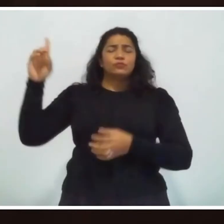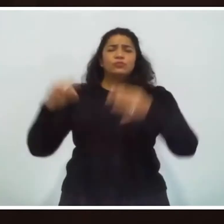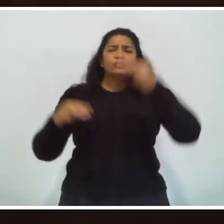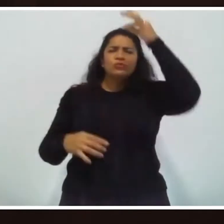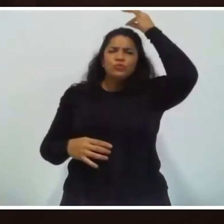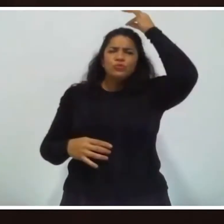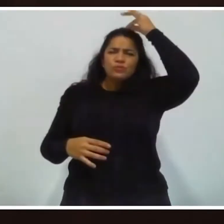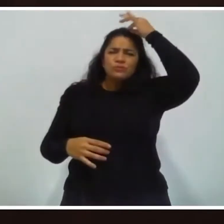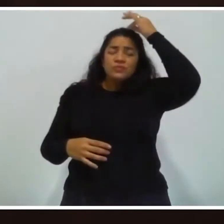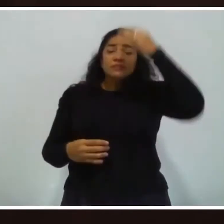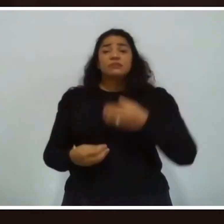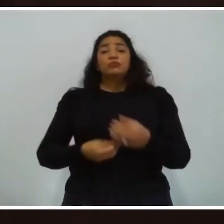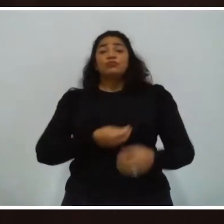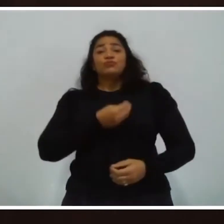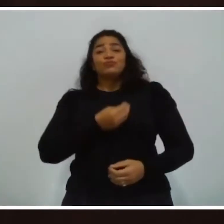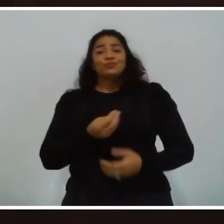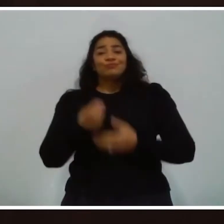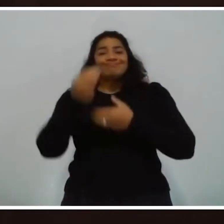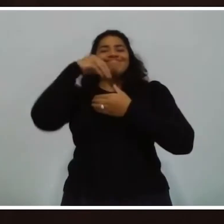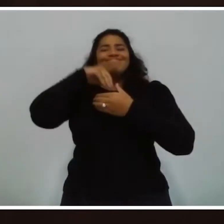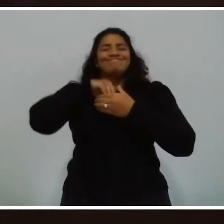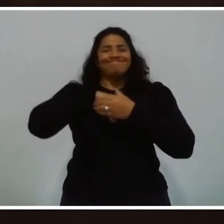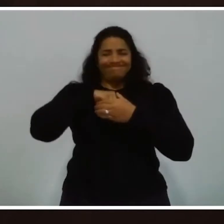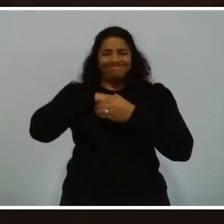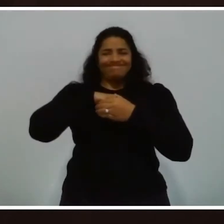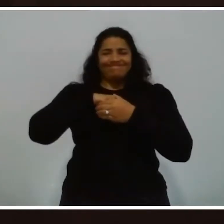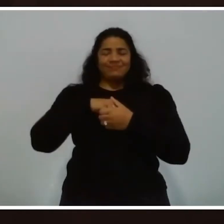Ele é o próprio Espírito da realidade. Ele é o próprio Consolador.